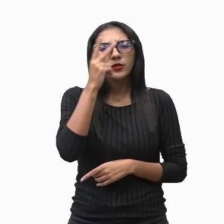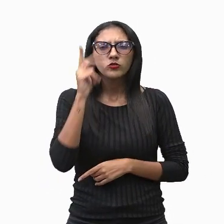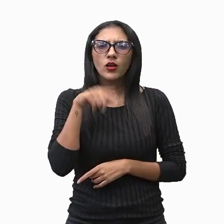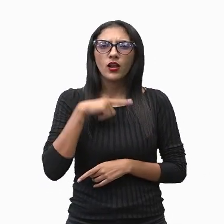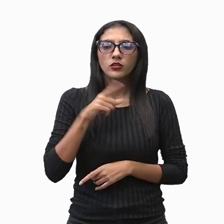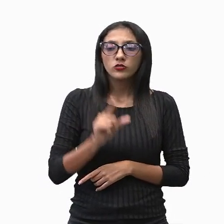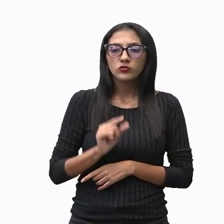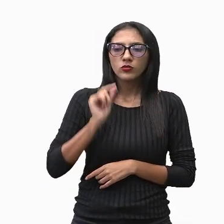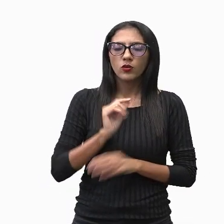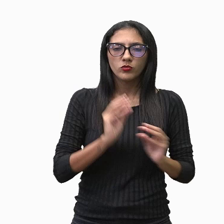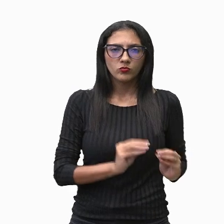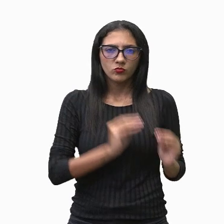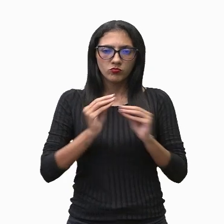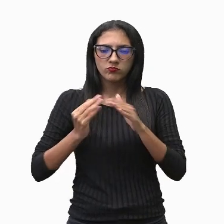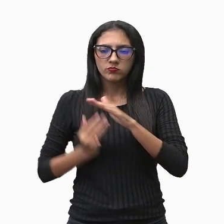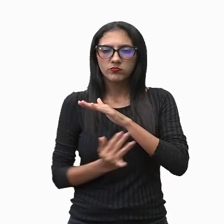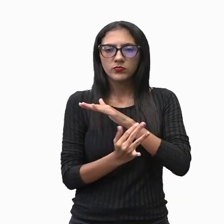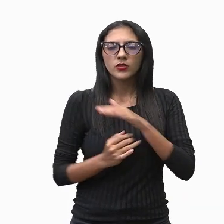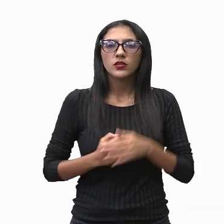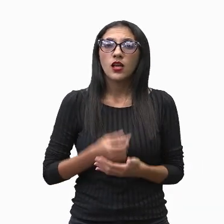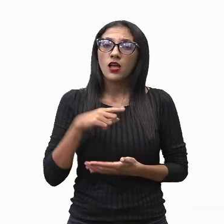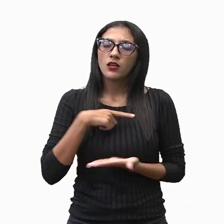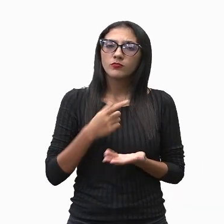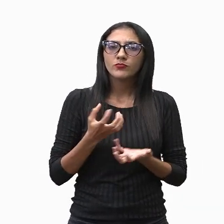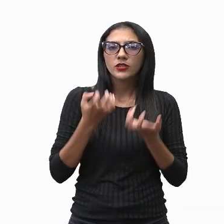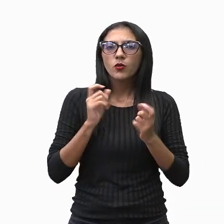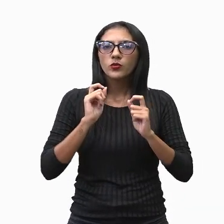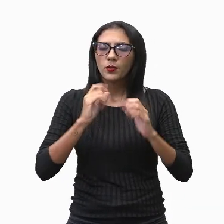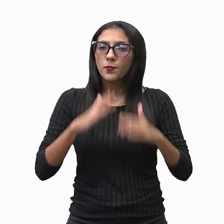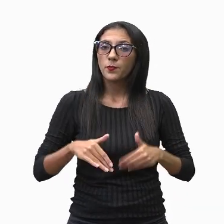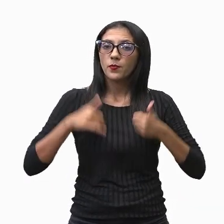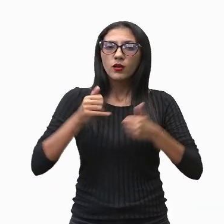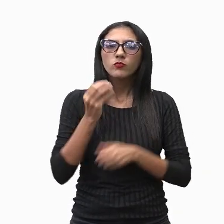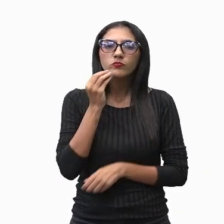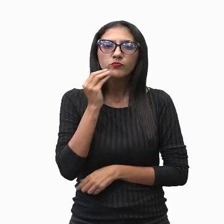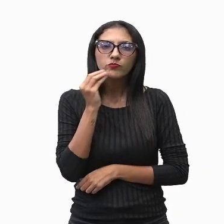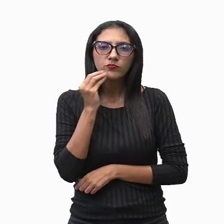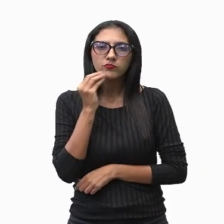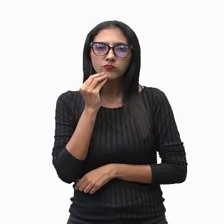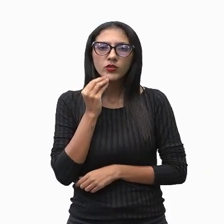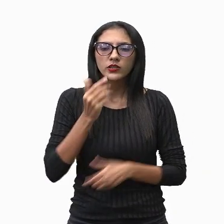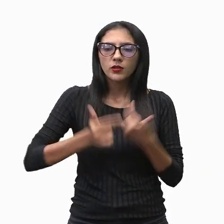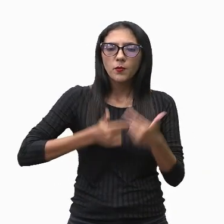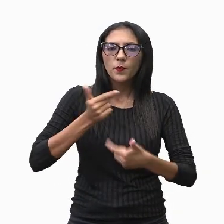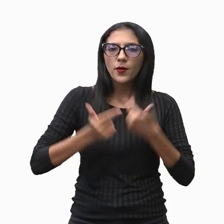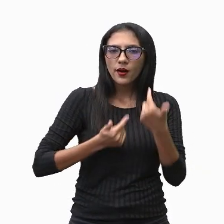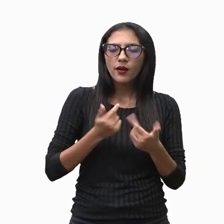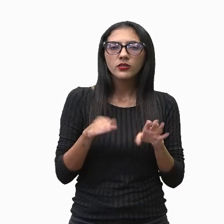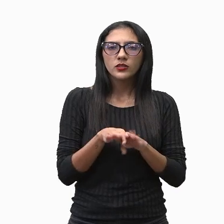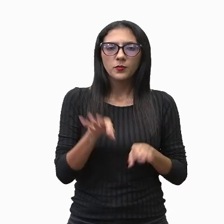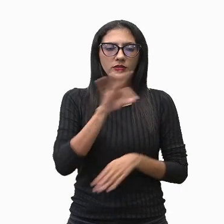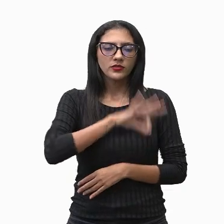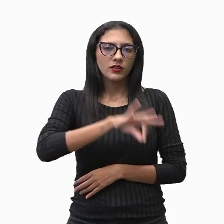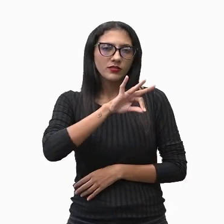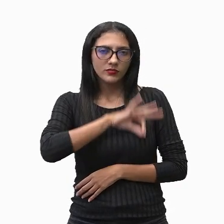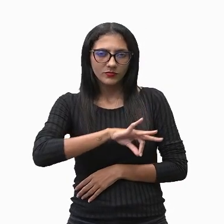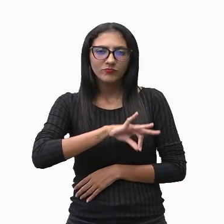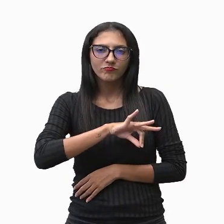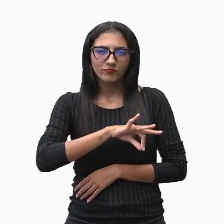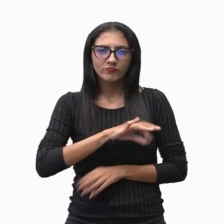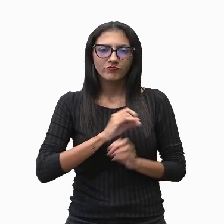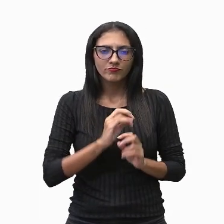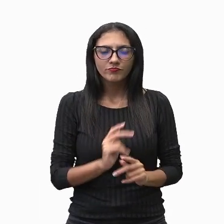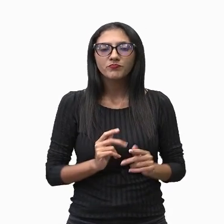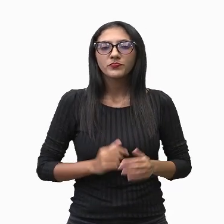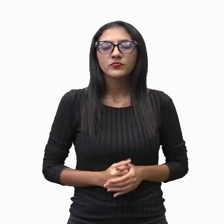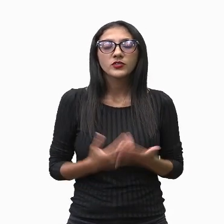econômico? Ele vai atrás de oportunidades de empregos e salários, certo?